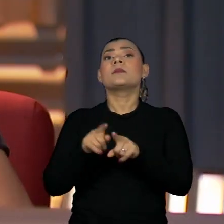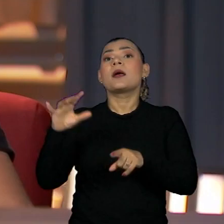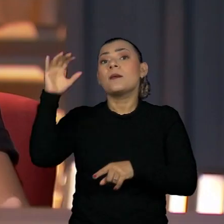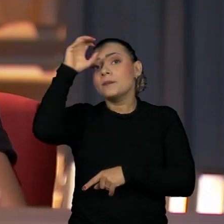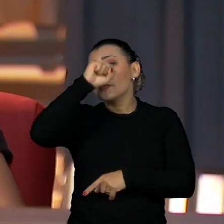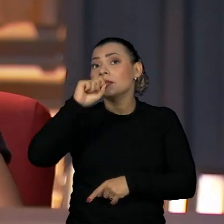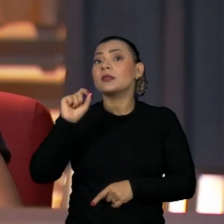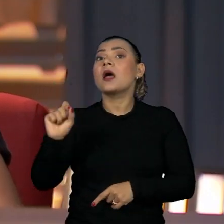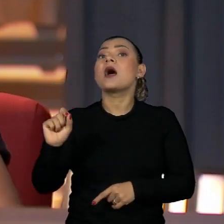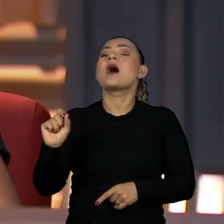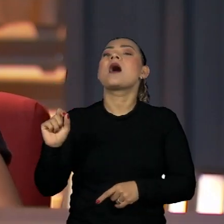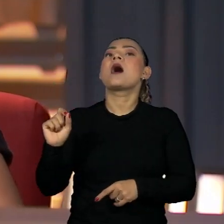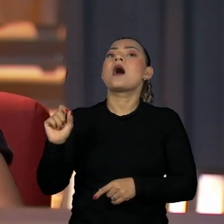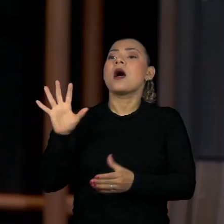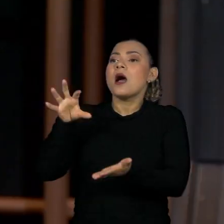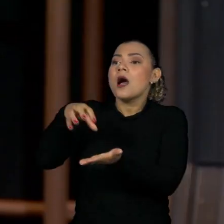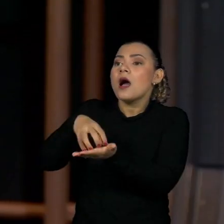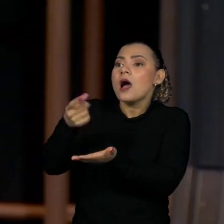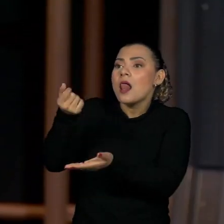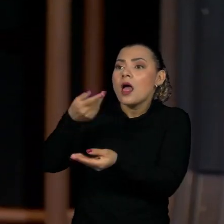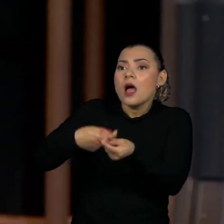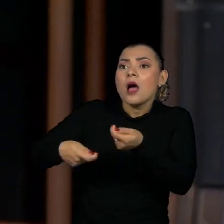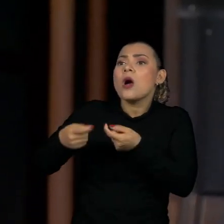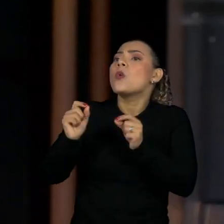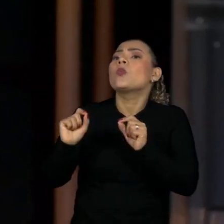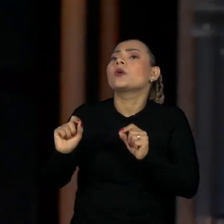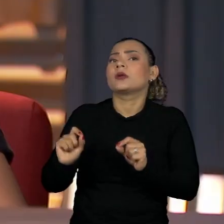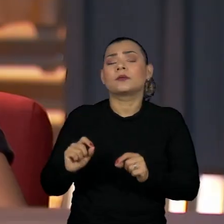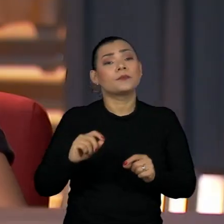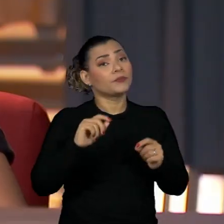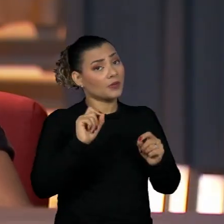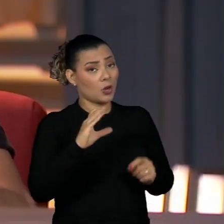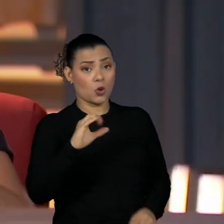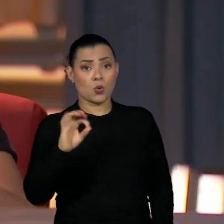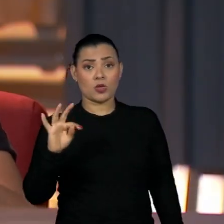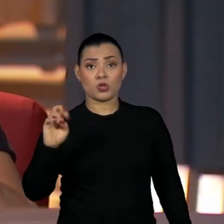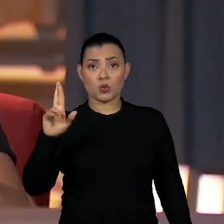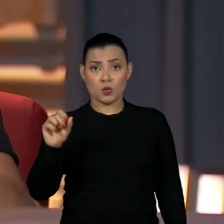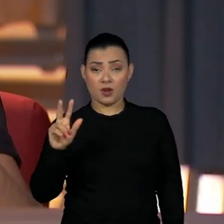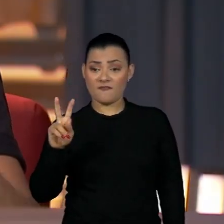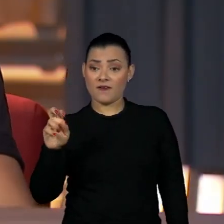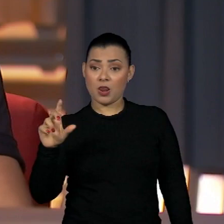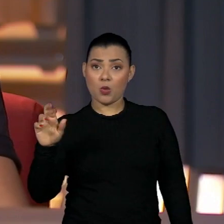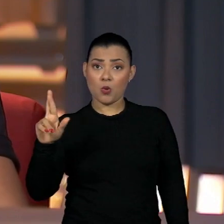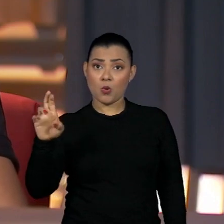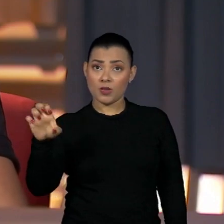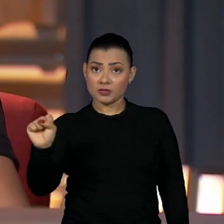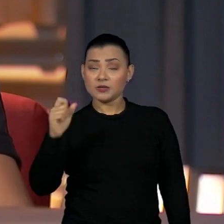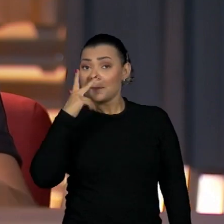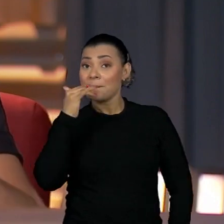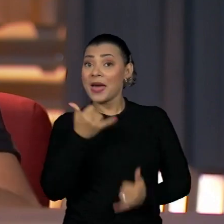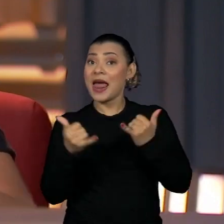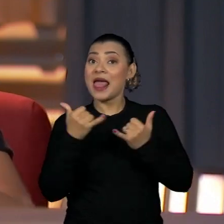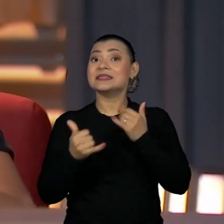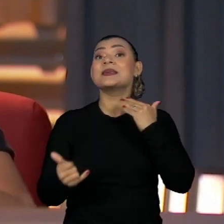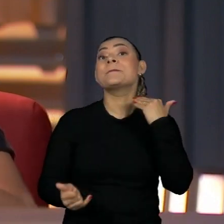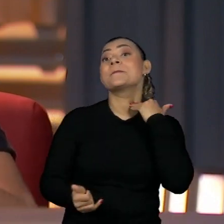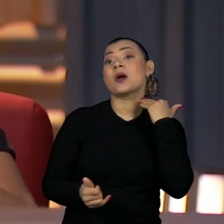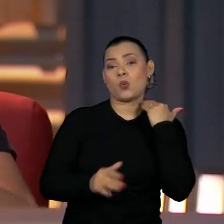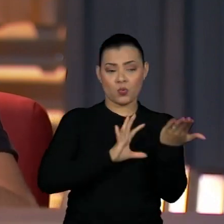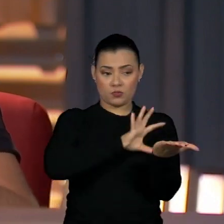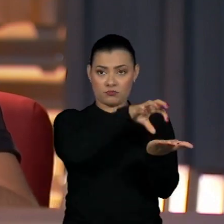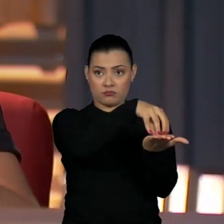o que é uma corretora de valores? O que é uma corretora de valores? Corretora de valores é como se fosse um banco, só que